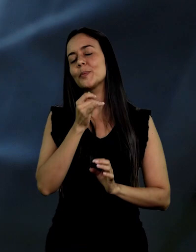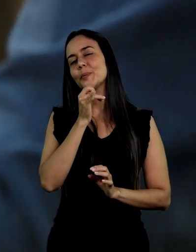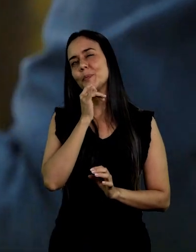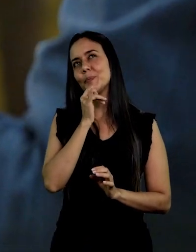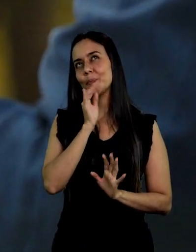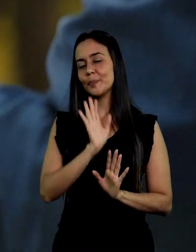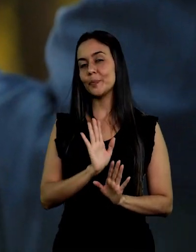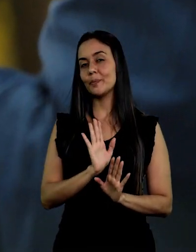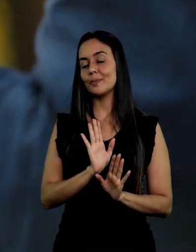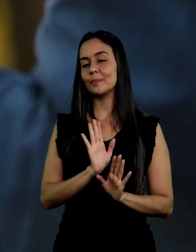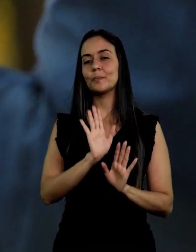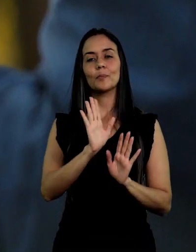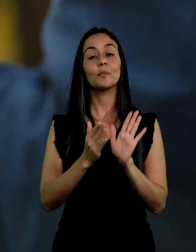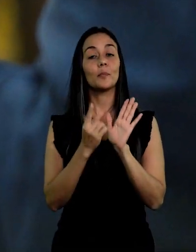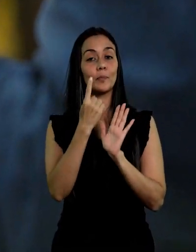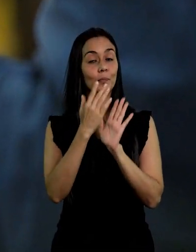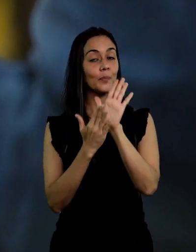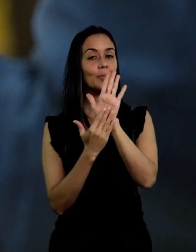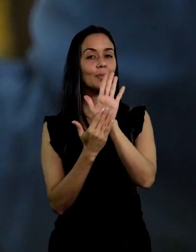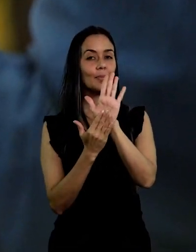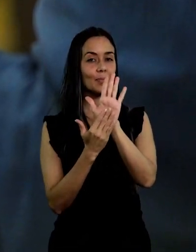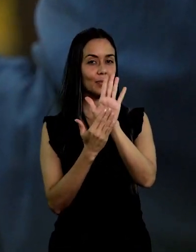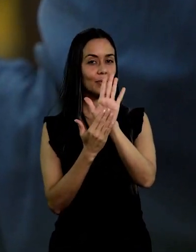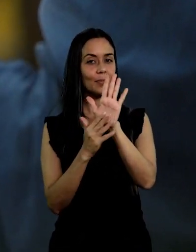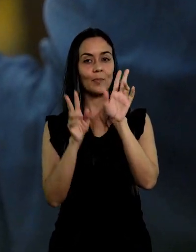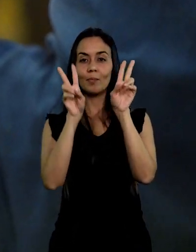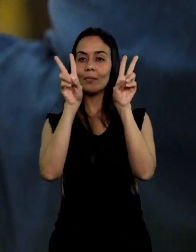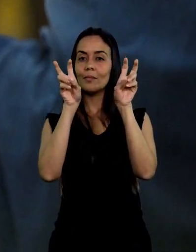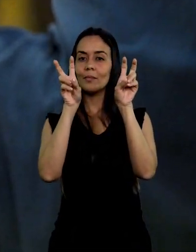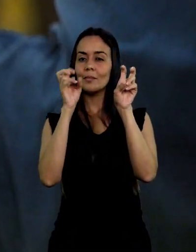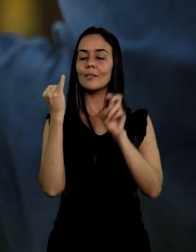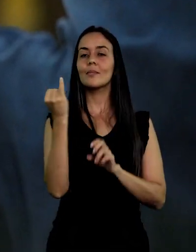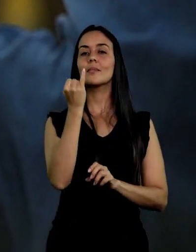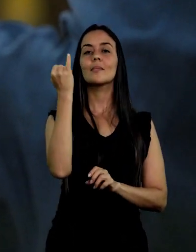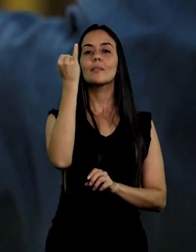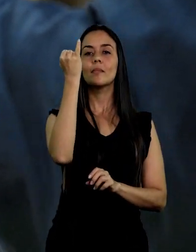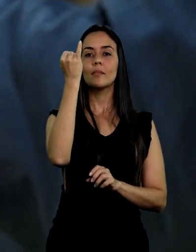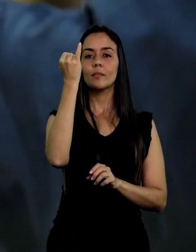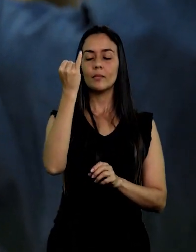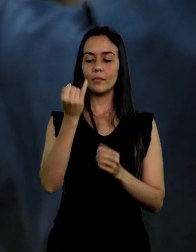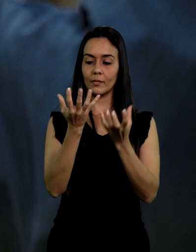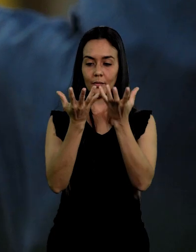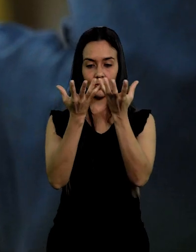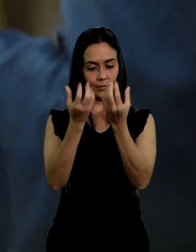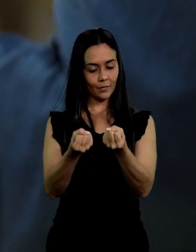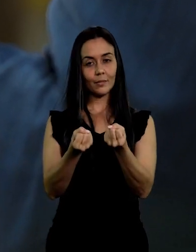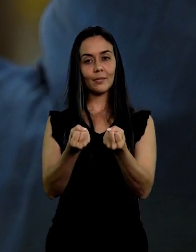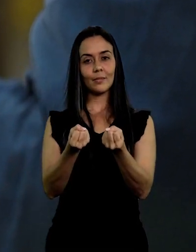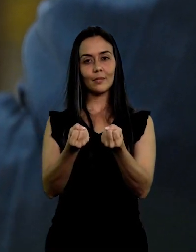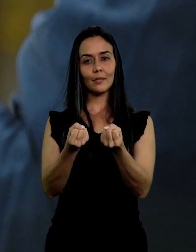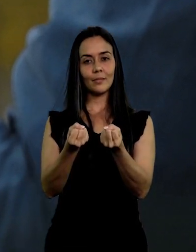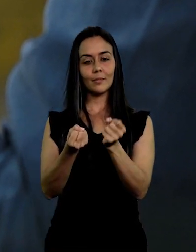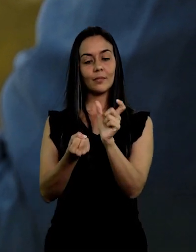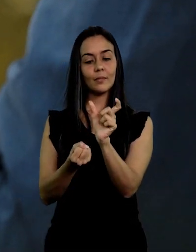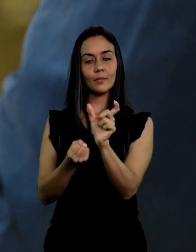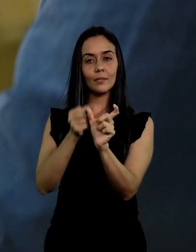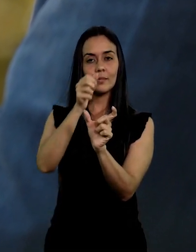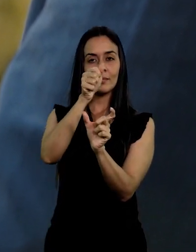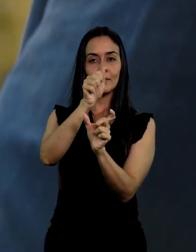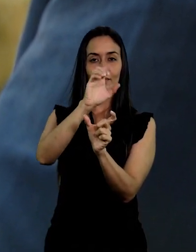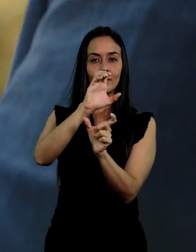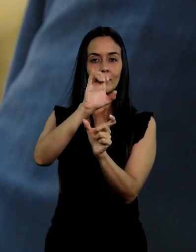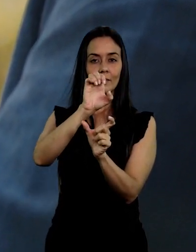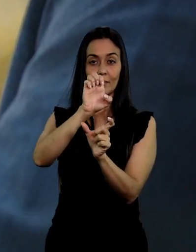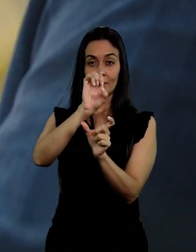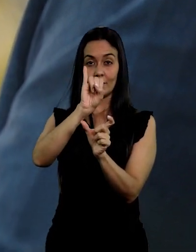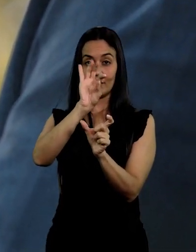uma proposta, que eu acho que um tema que tinha que ter nesse processo é aceitação. Aceitação pode ser uma palavra que pareça